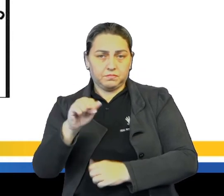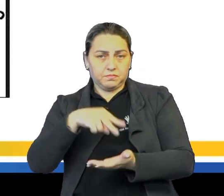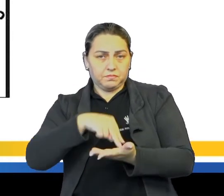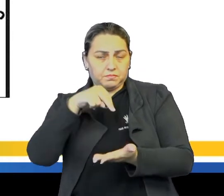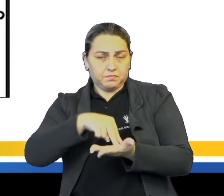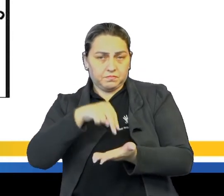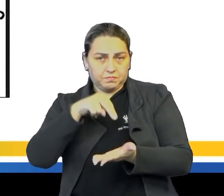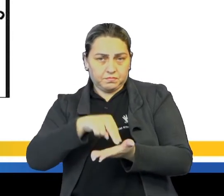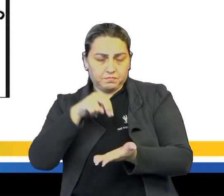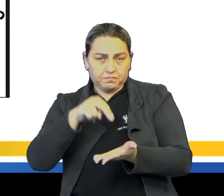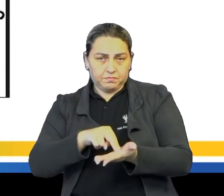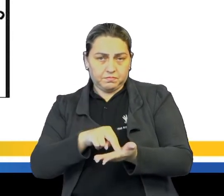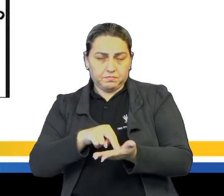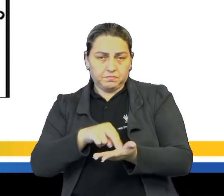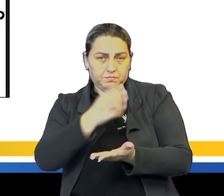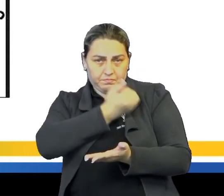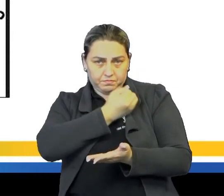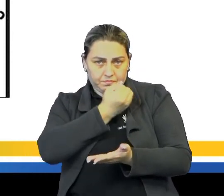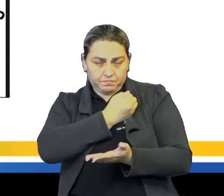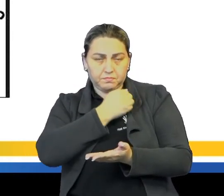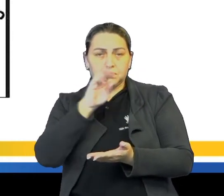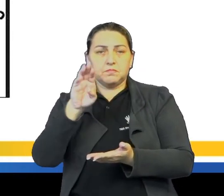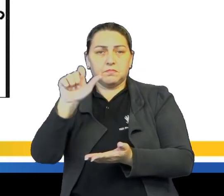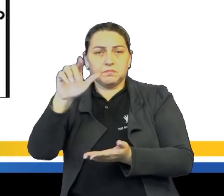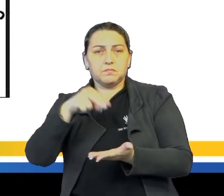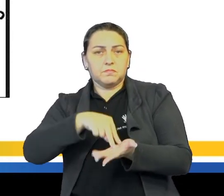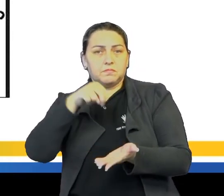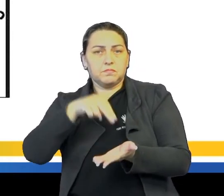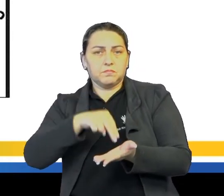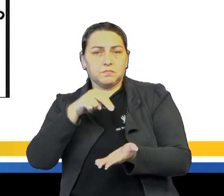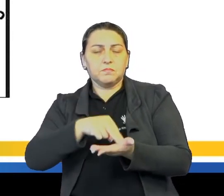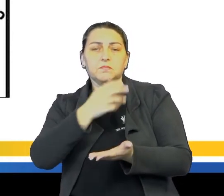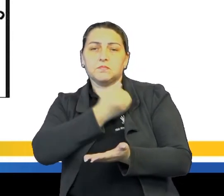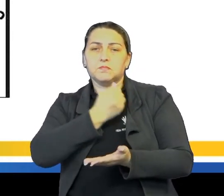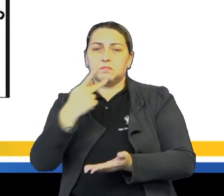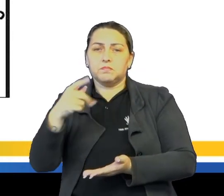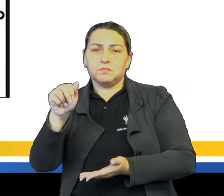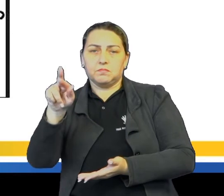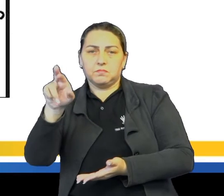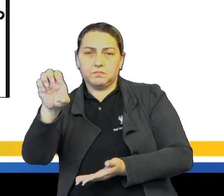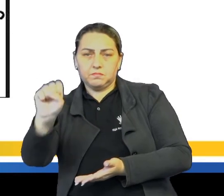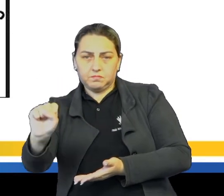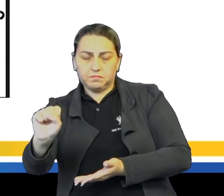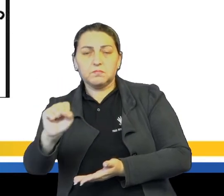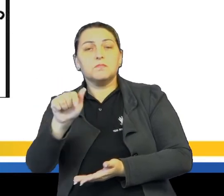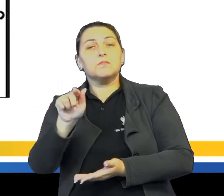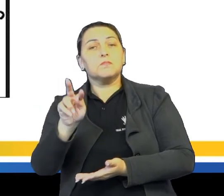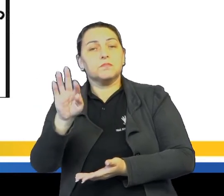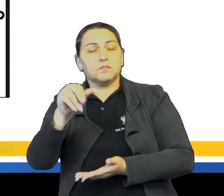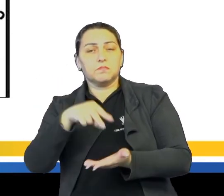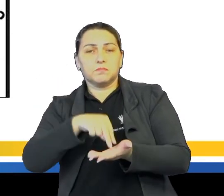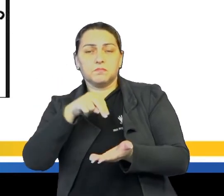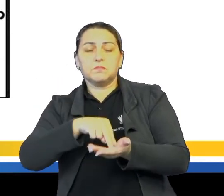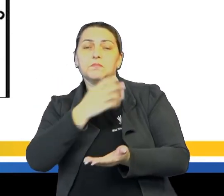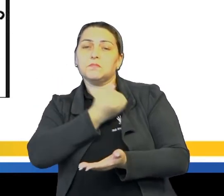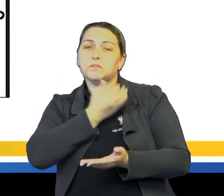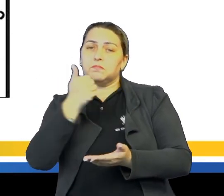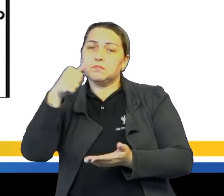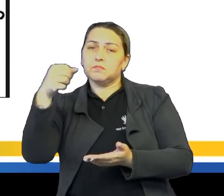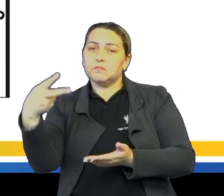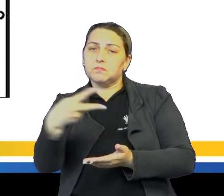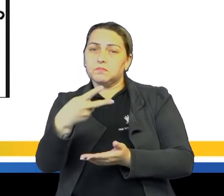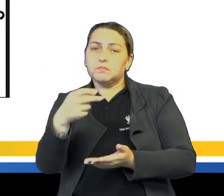sem saltar numerais? Bela pulou nos números pares? Guto pulou nos números maiores